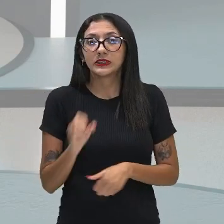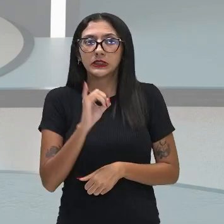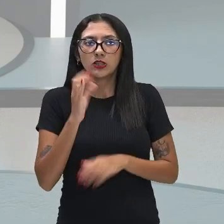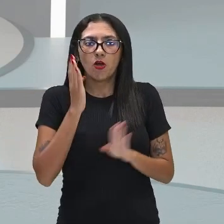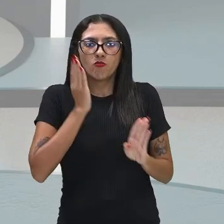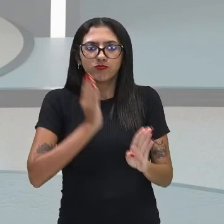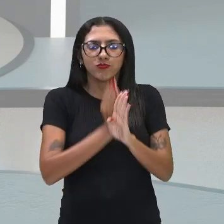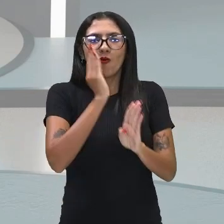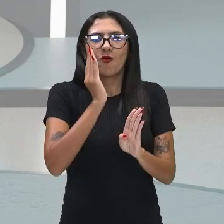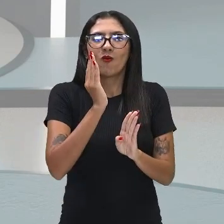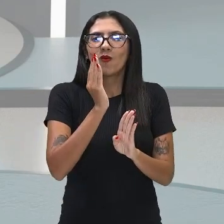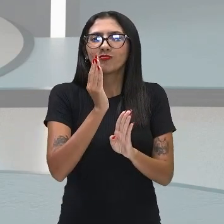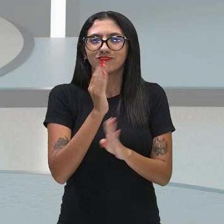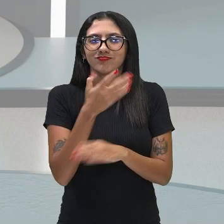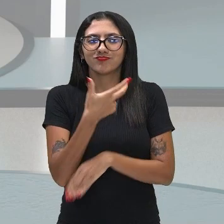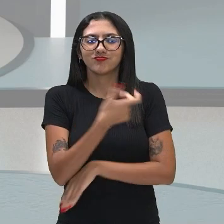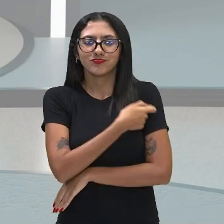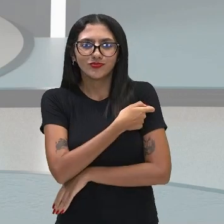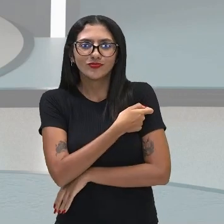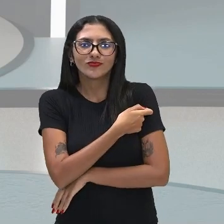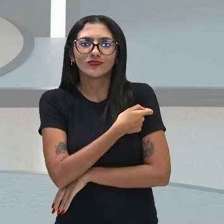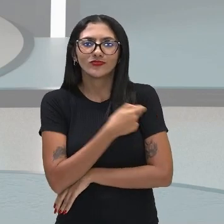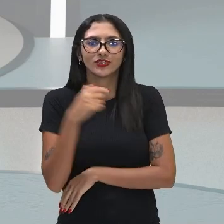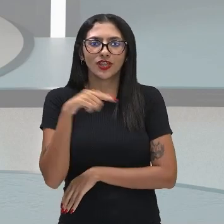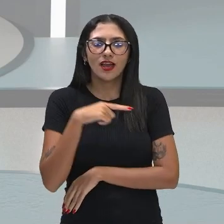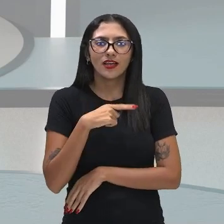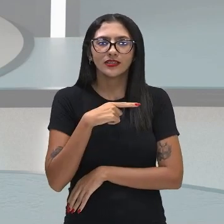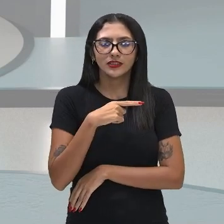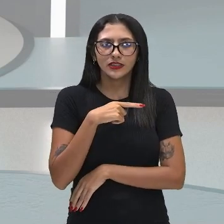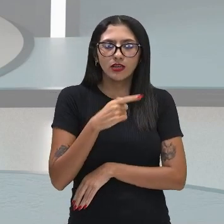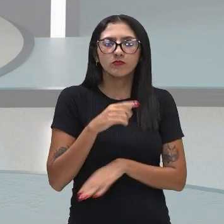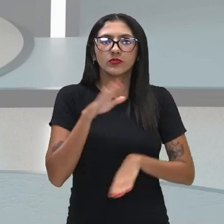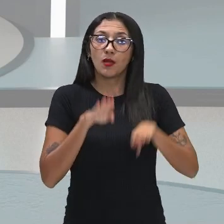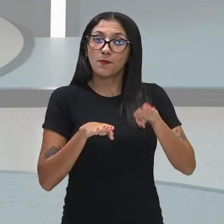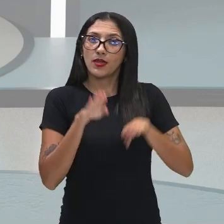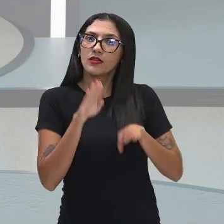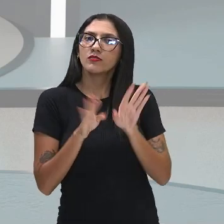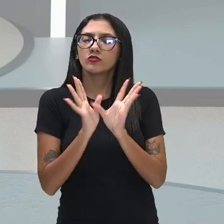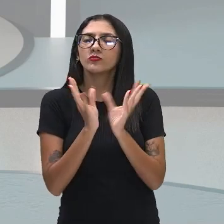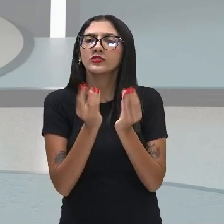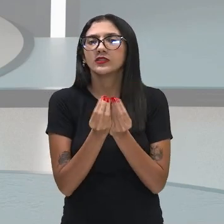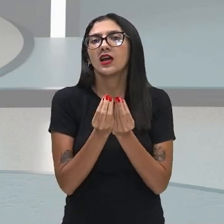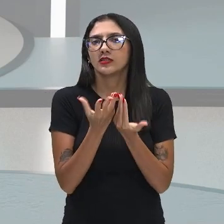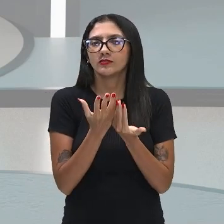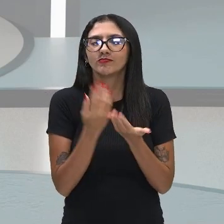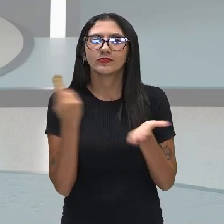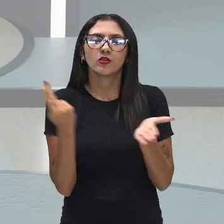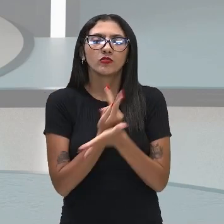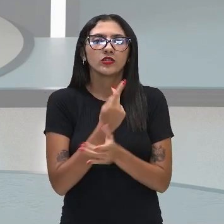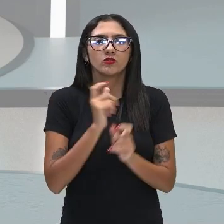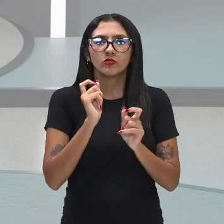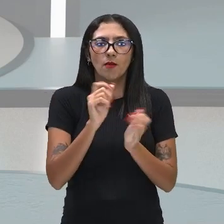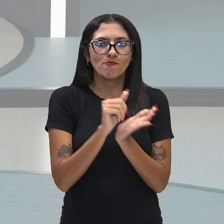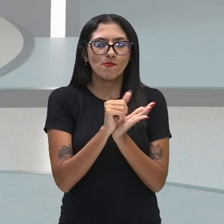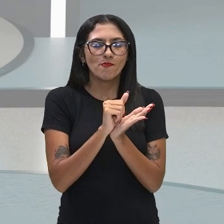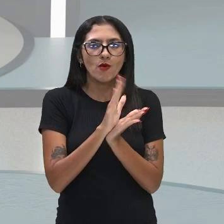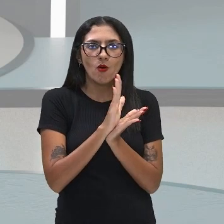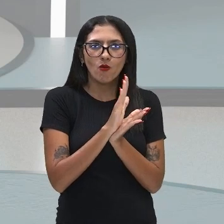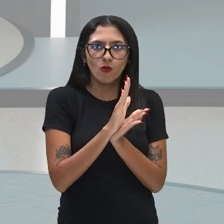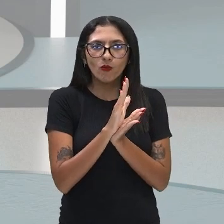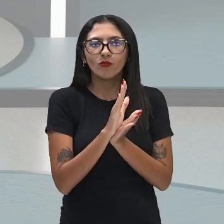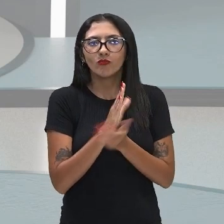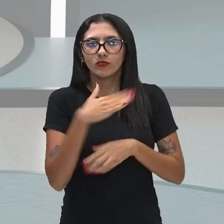pego no doping, dependendo aí da substância, né, você pode ser banido até da